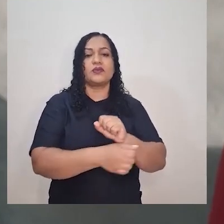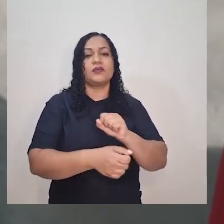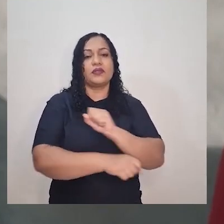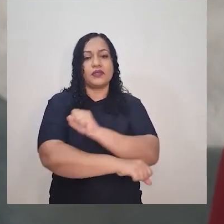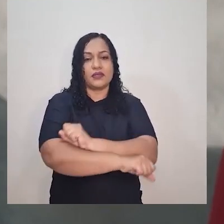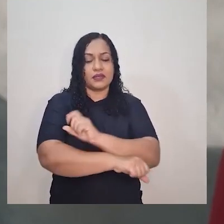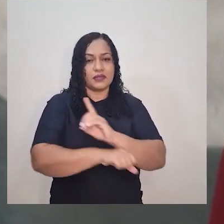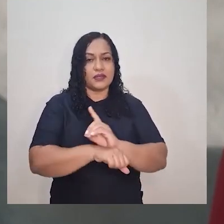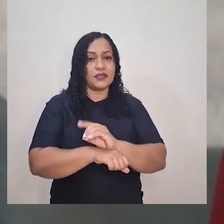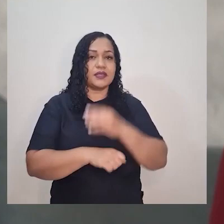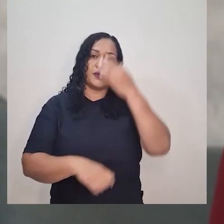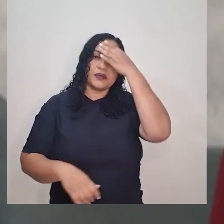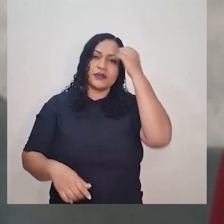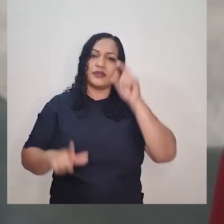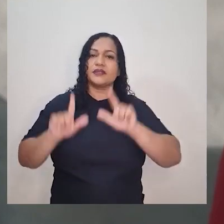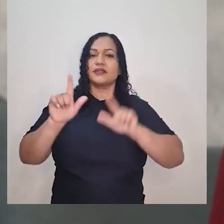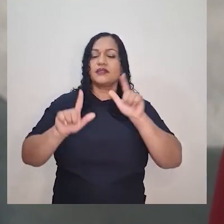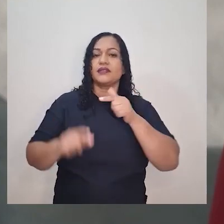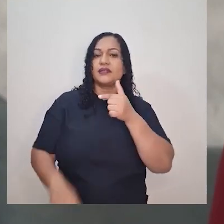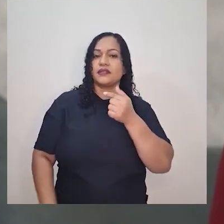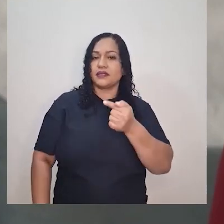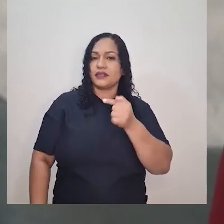de sempre estar sintonizado no canal